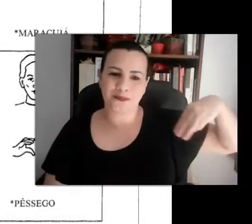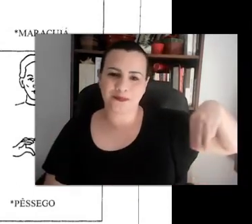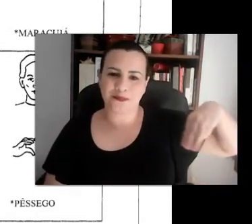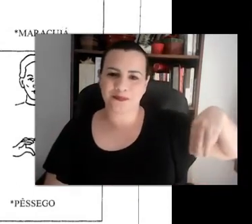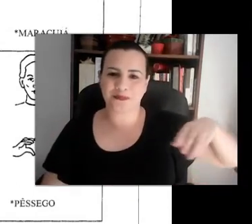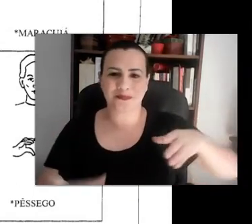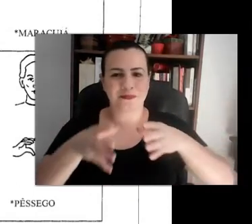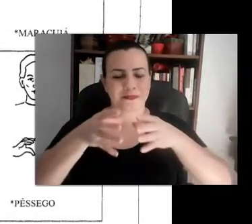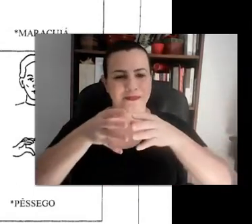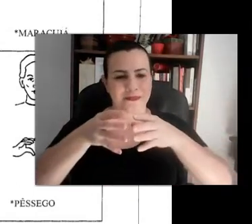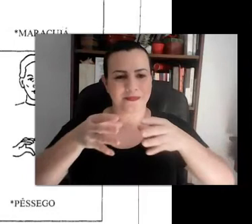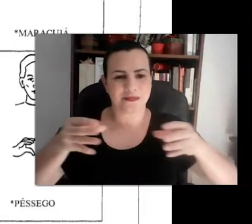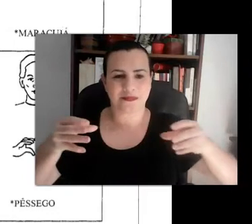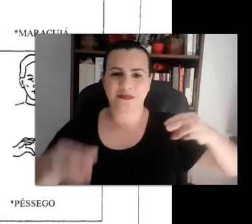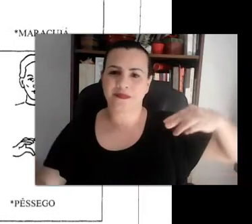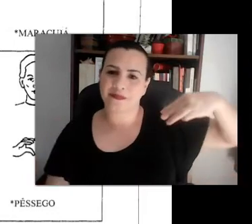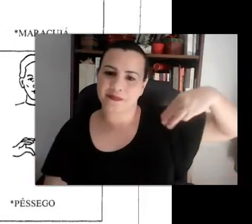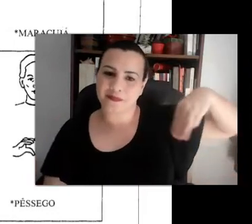Mamão,